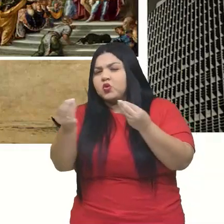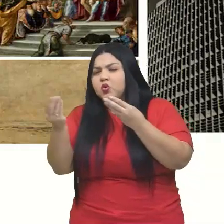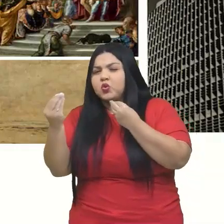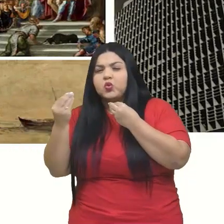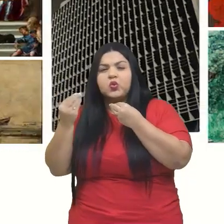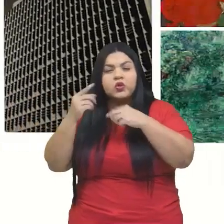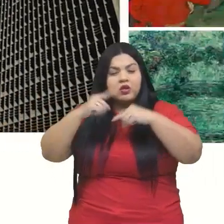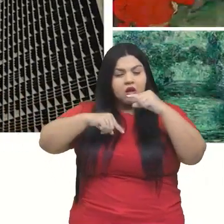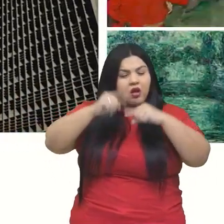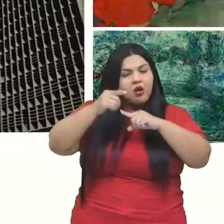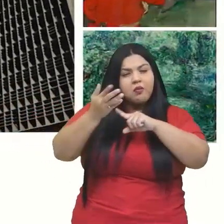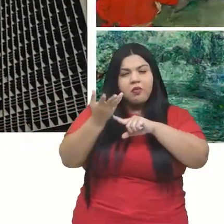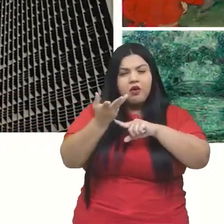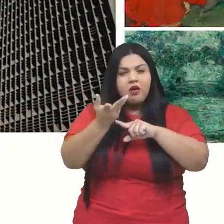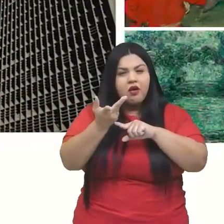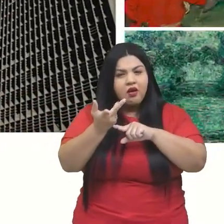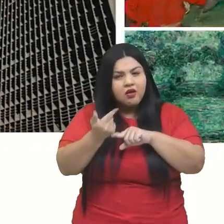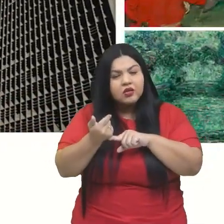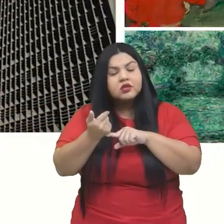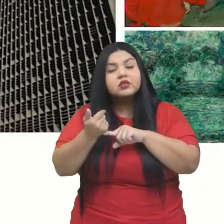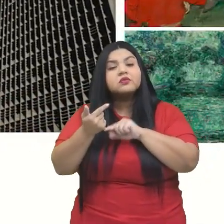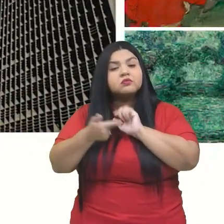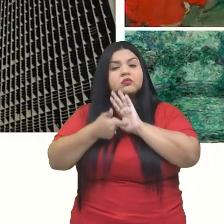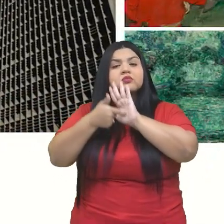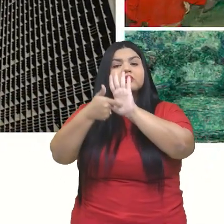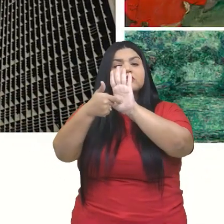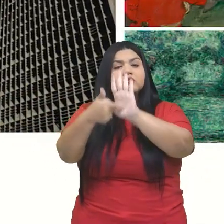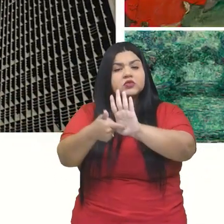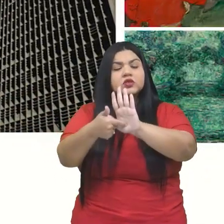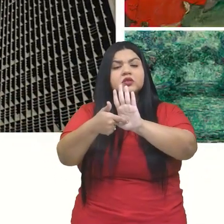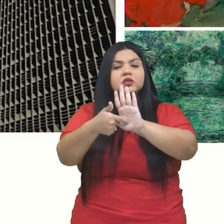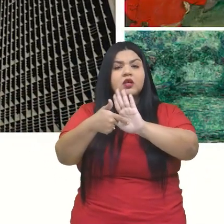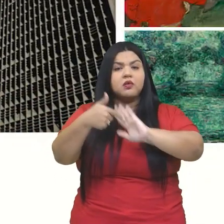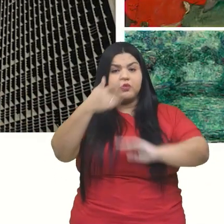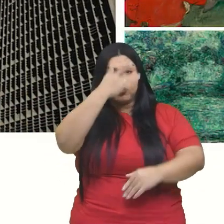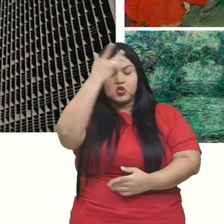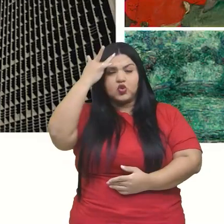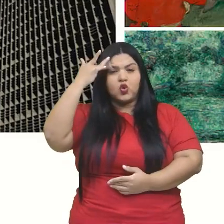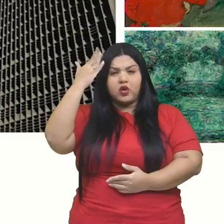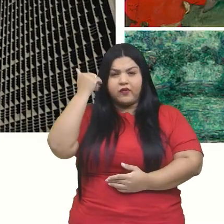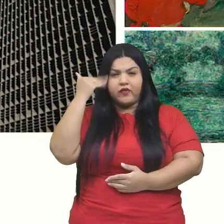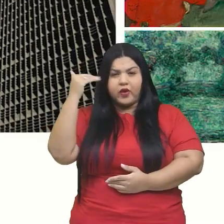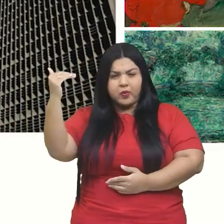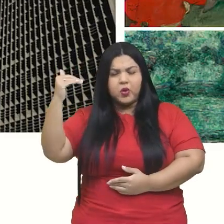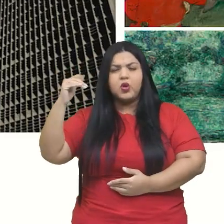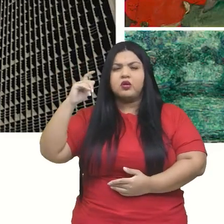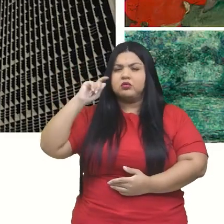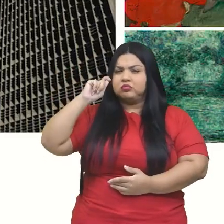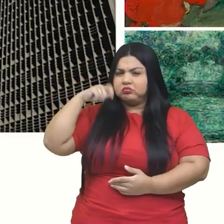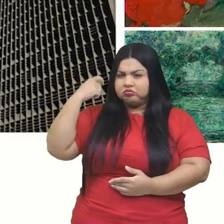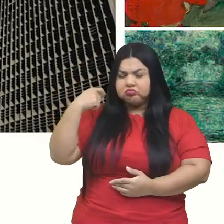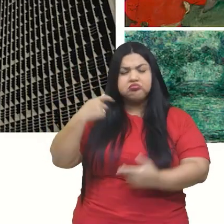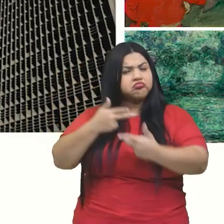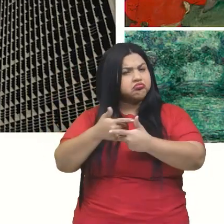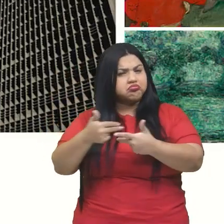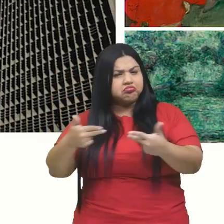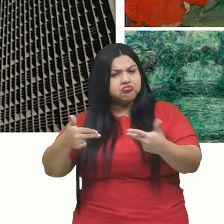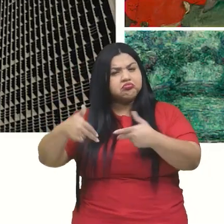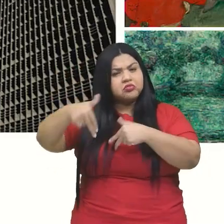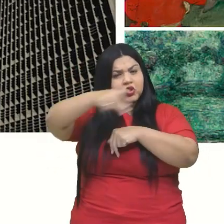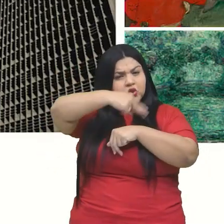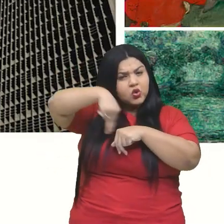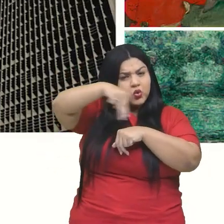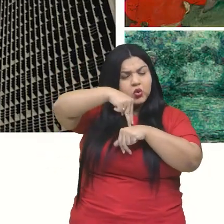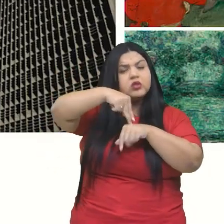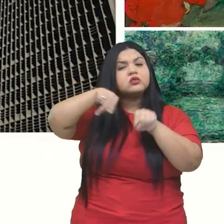arte, né, olha só. E aí traz artistas renomados do cenário nacional e